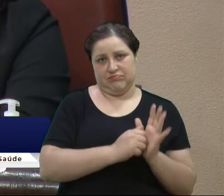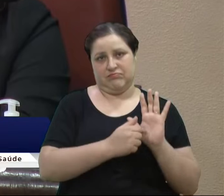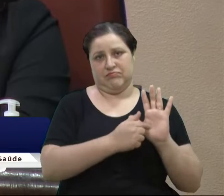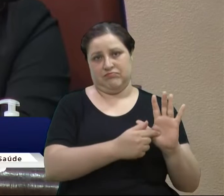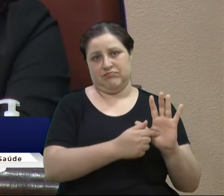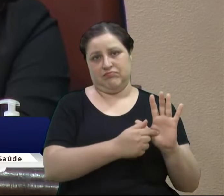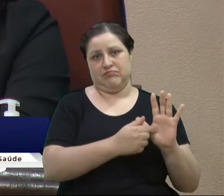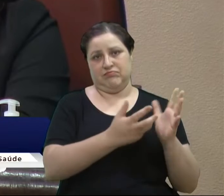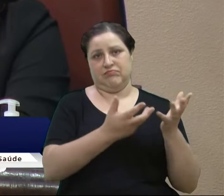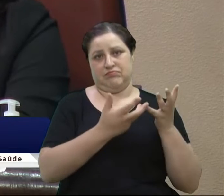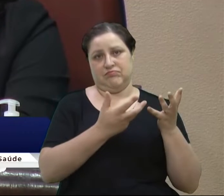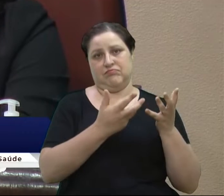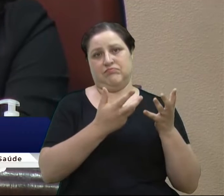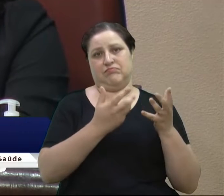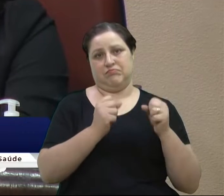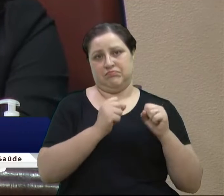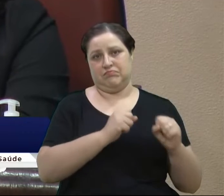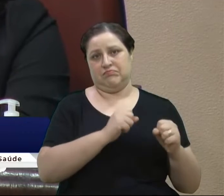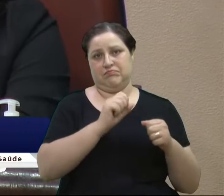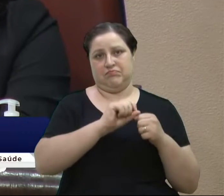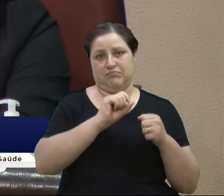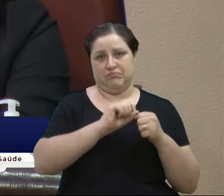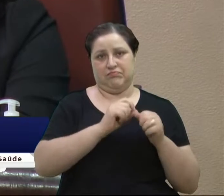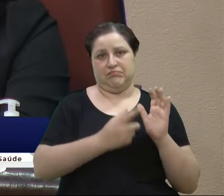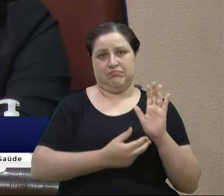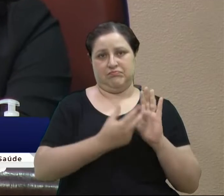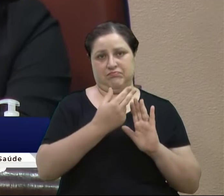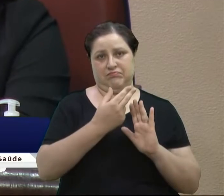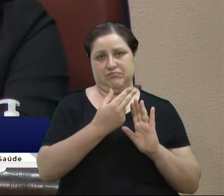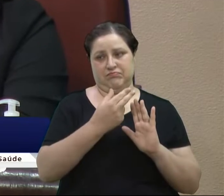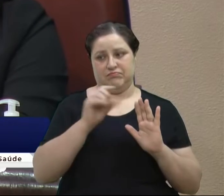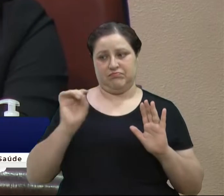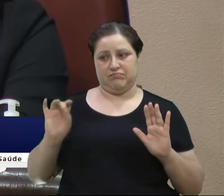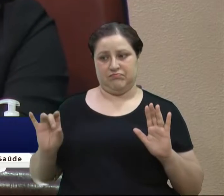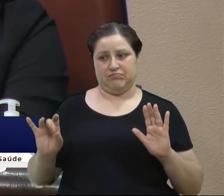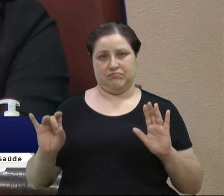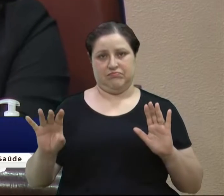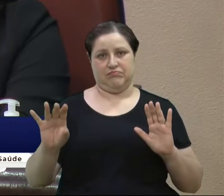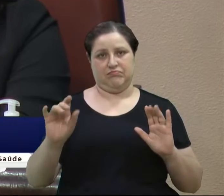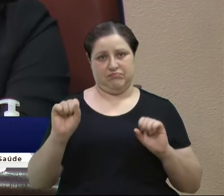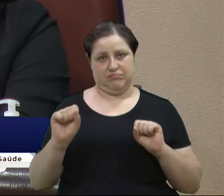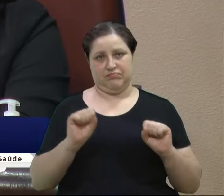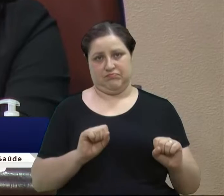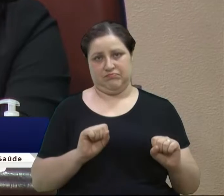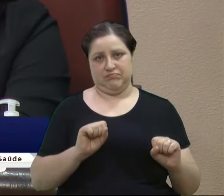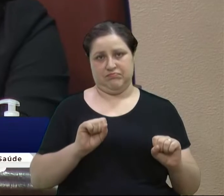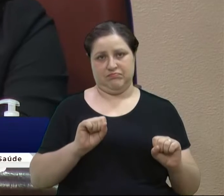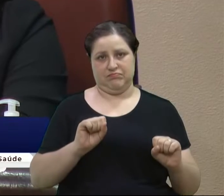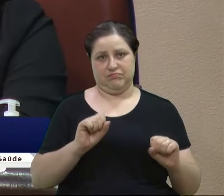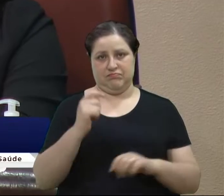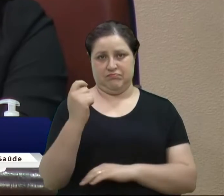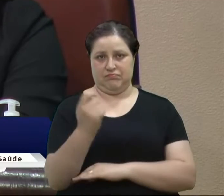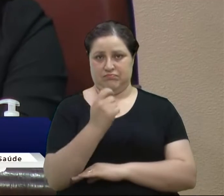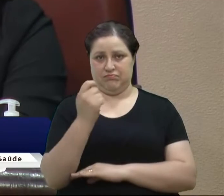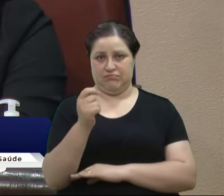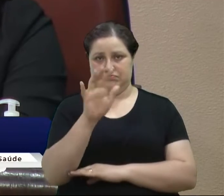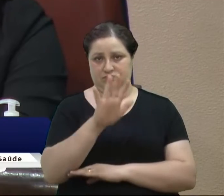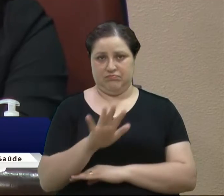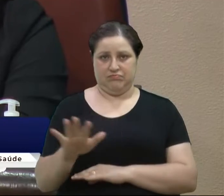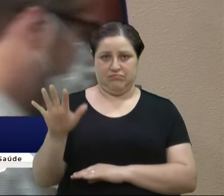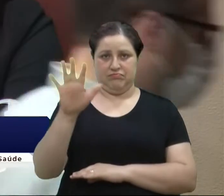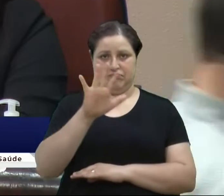podem realizar. E isso vai ser feito em todo o território do Rio Grande do Sul. A partir